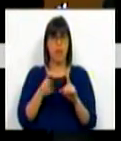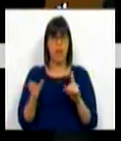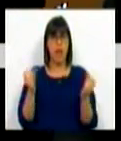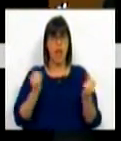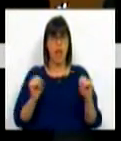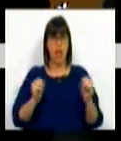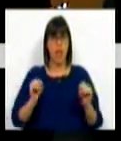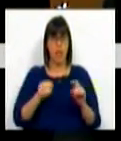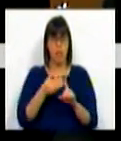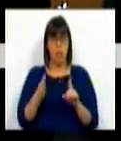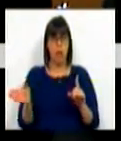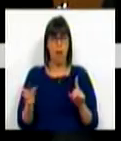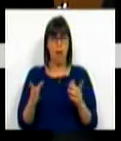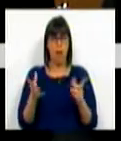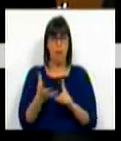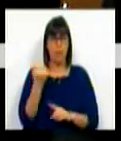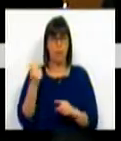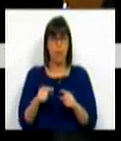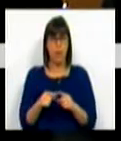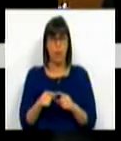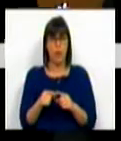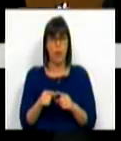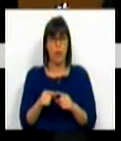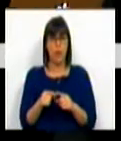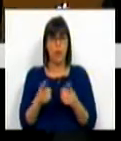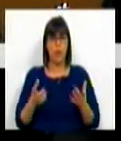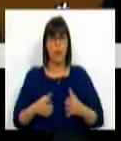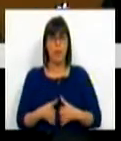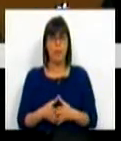desviando este nervosismo, ou que vão conseguindo